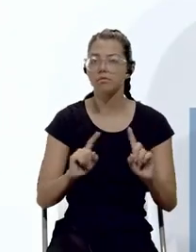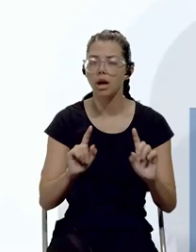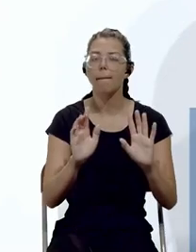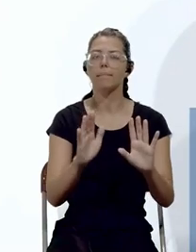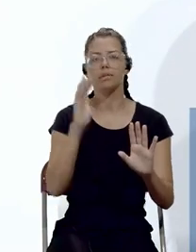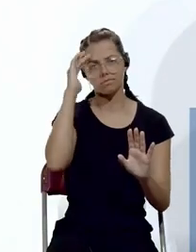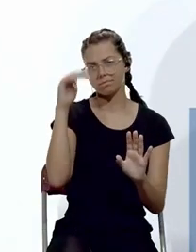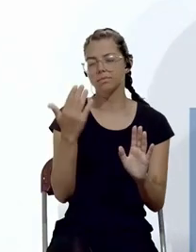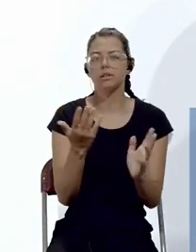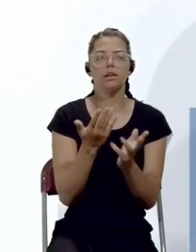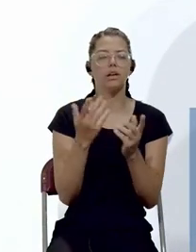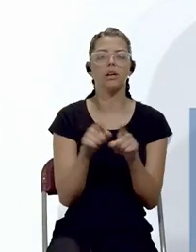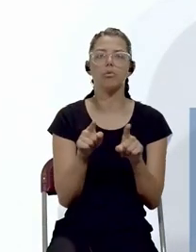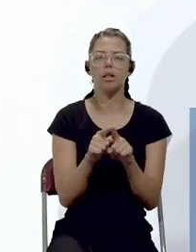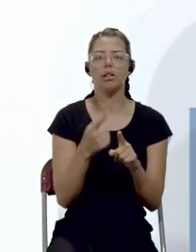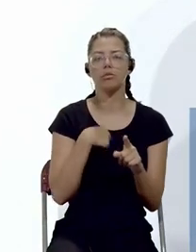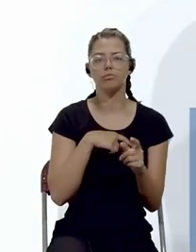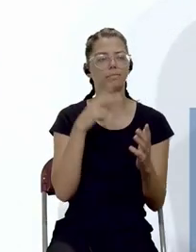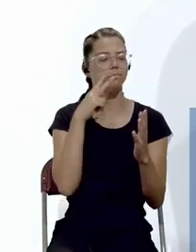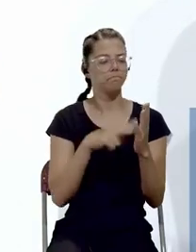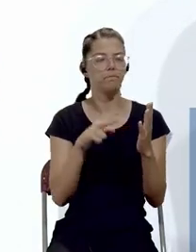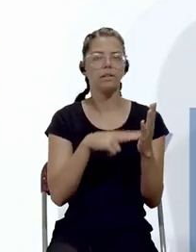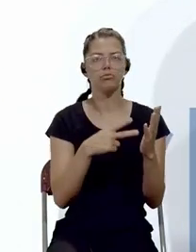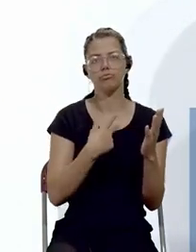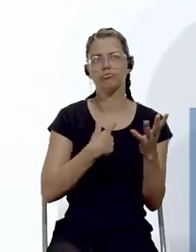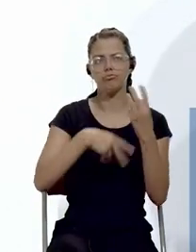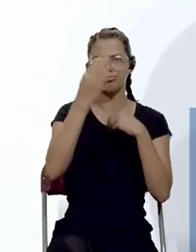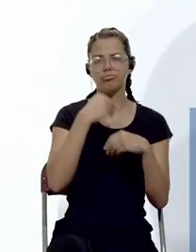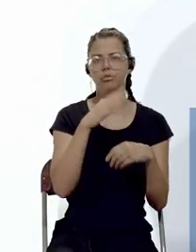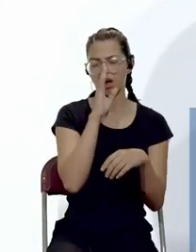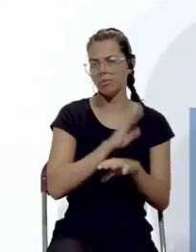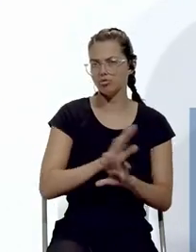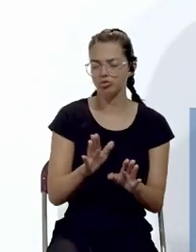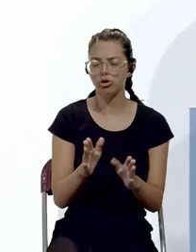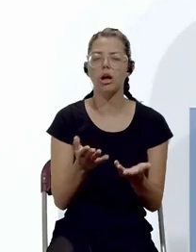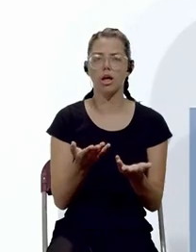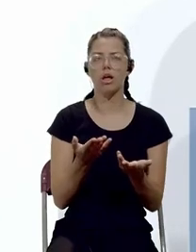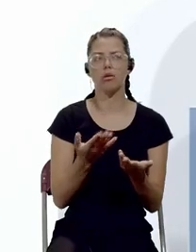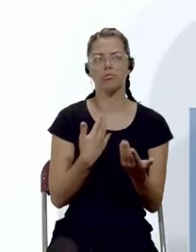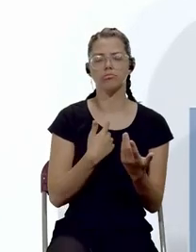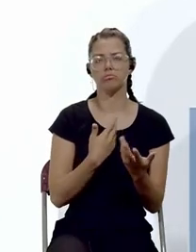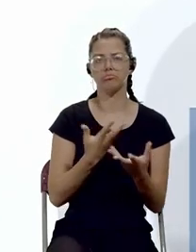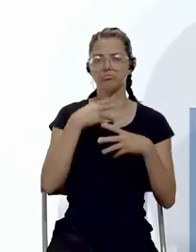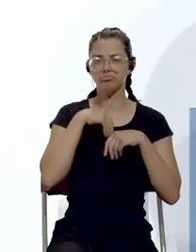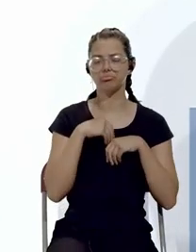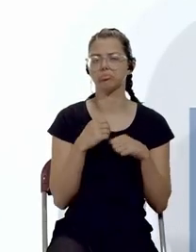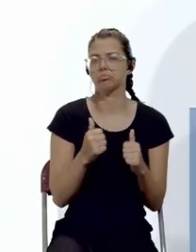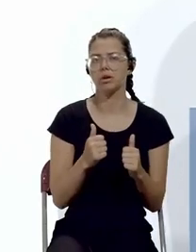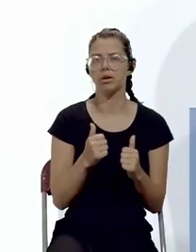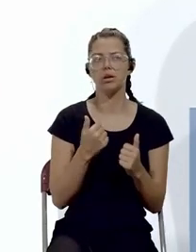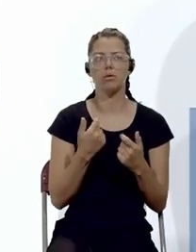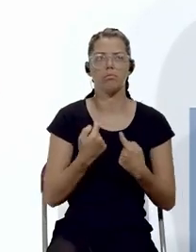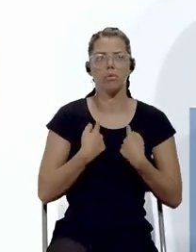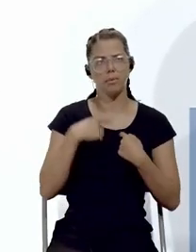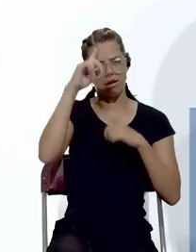para, pronto, para nos habituarmos a conviver com esse tipo de discurso e podemos assimilá-lo de algum modo e praticar o nosso próprio